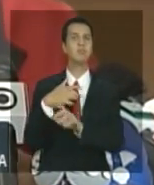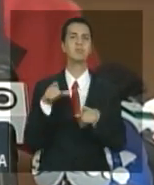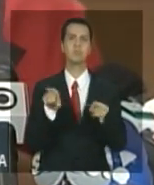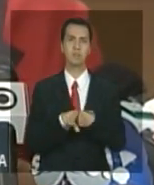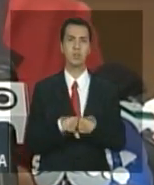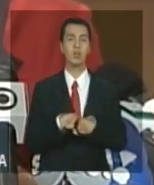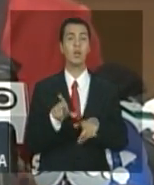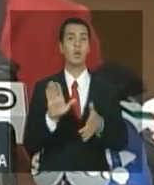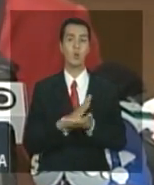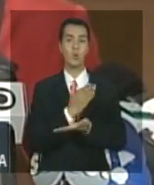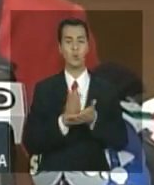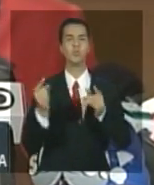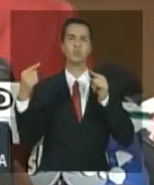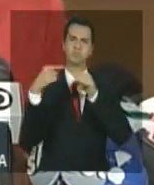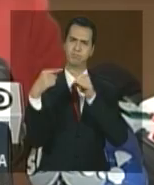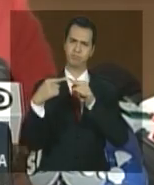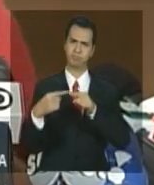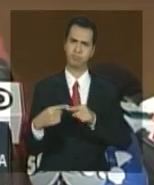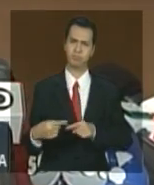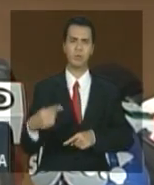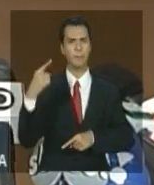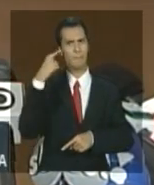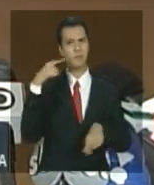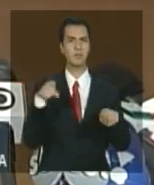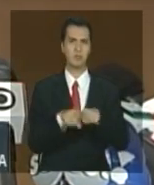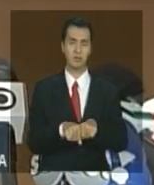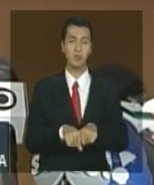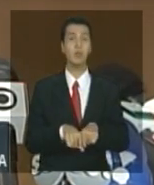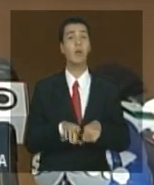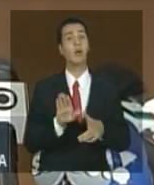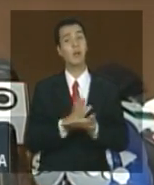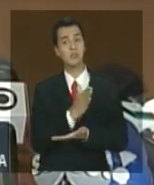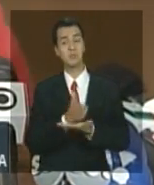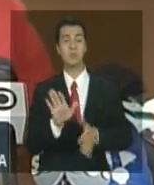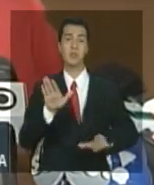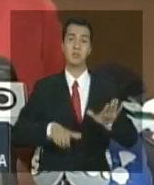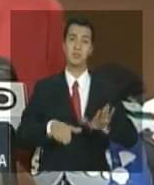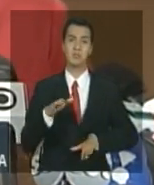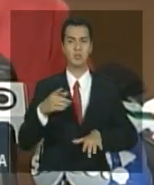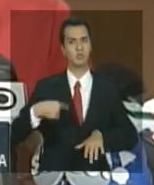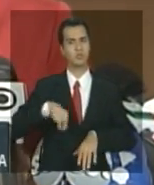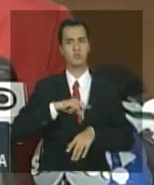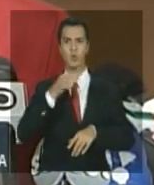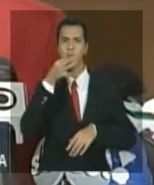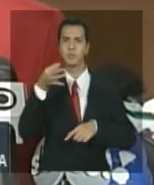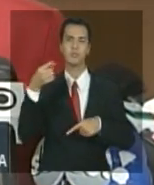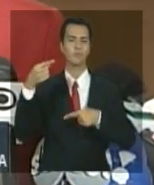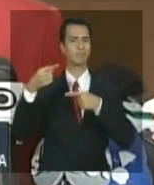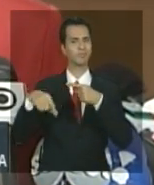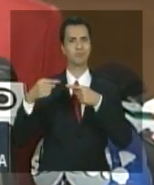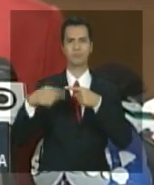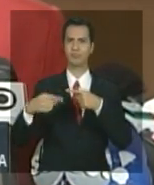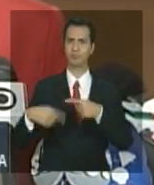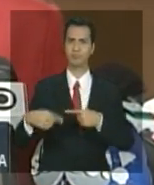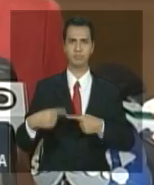convergência, vários. Temos também pontos em que não convergimos nas nossas posições. Por